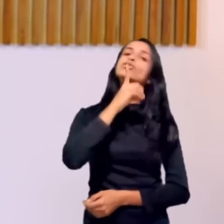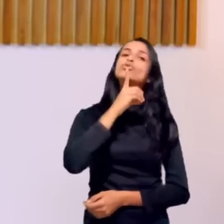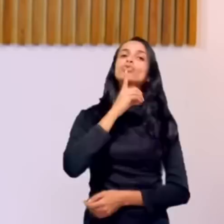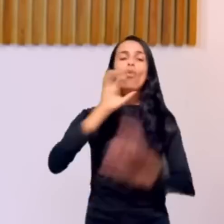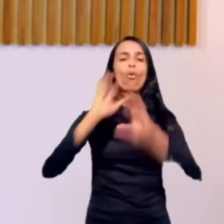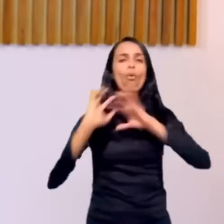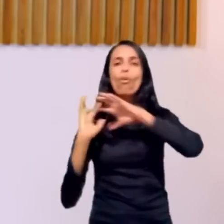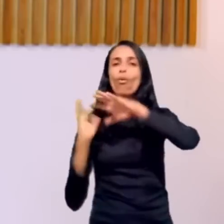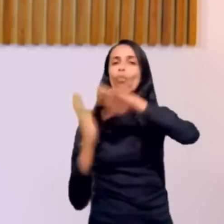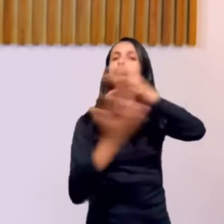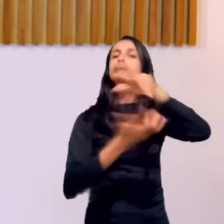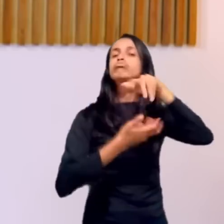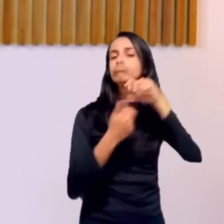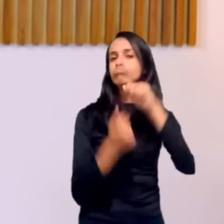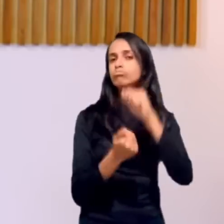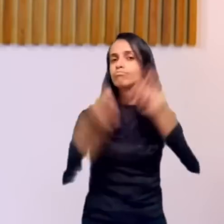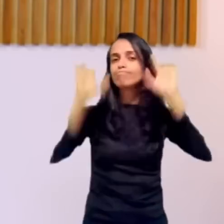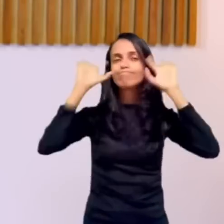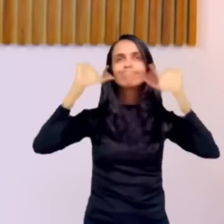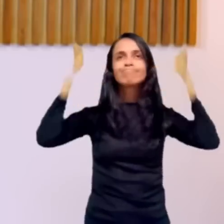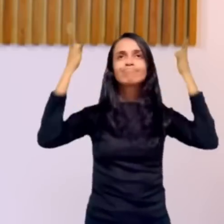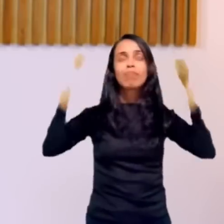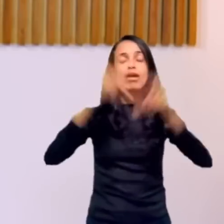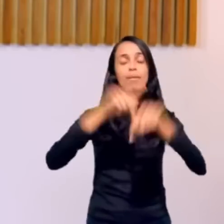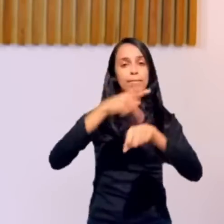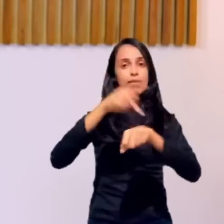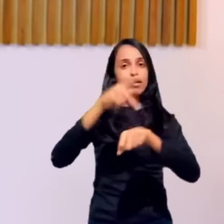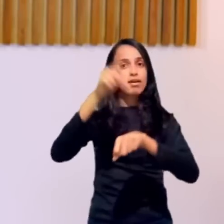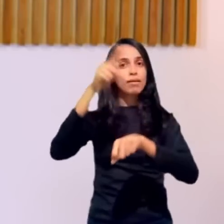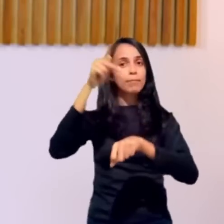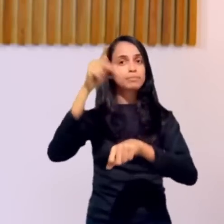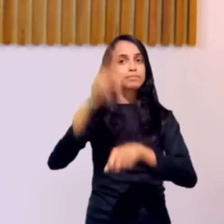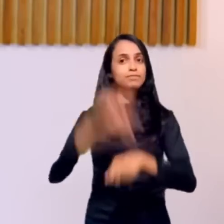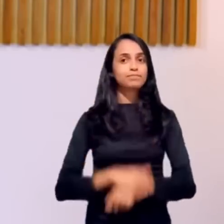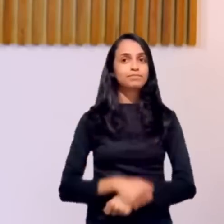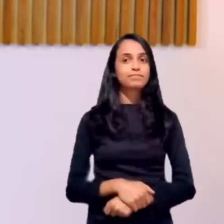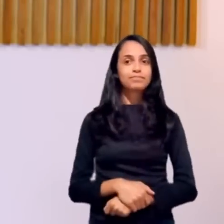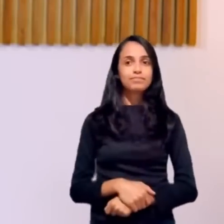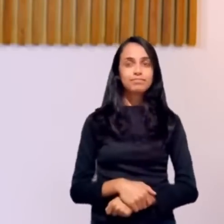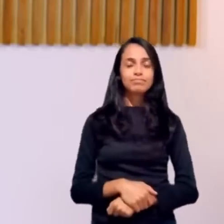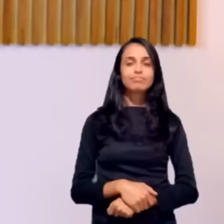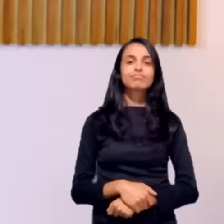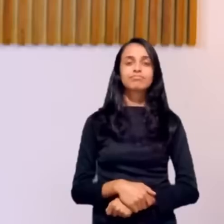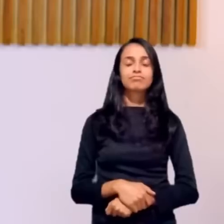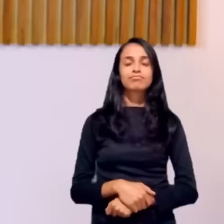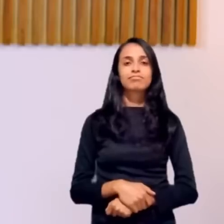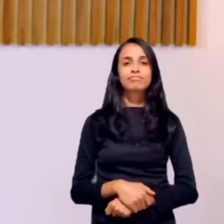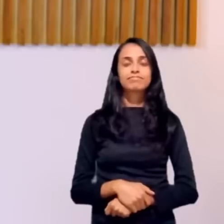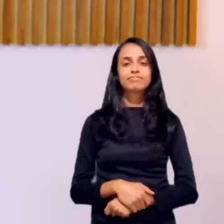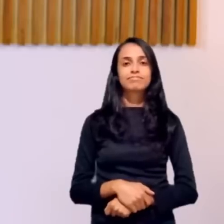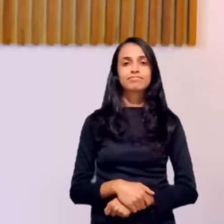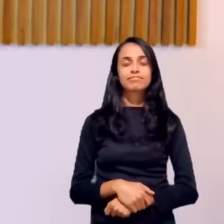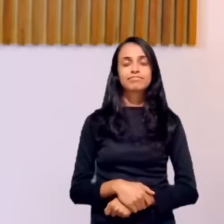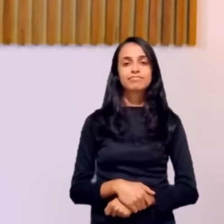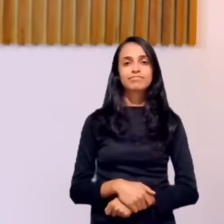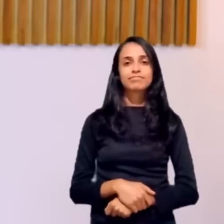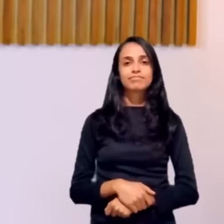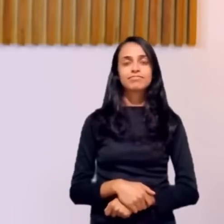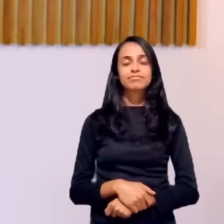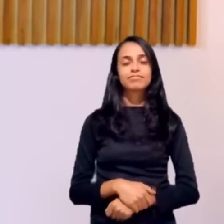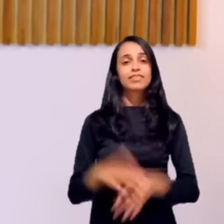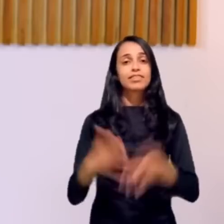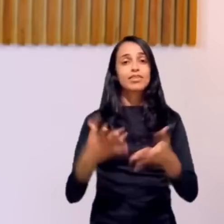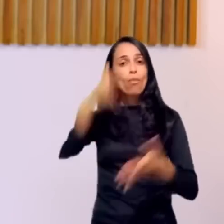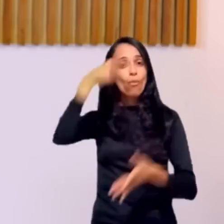aqui, né? Quando tivemos aqui uma programação em Meu Lugar, também apresentado ontem o